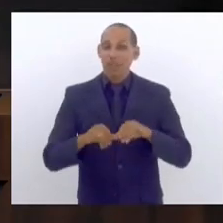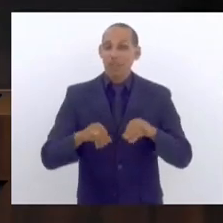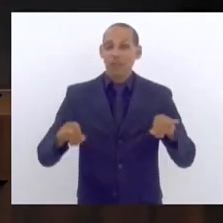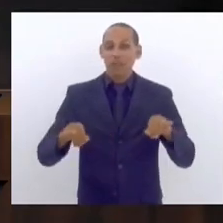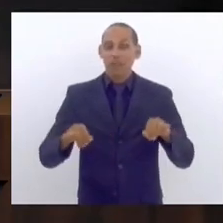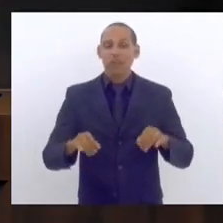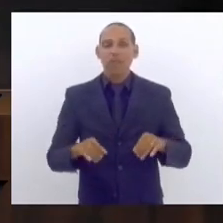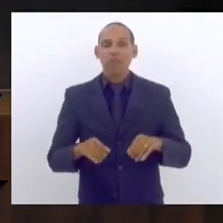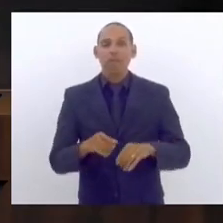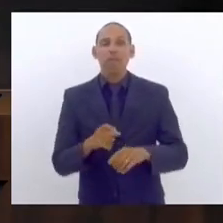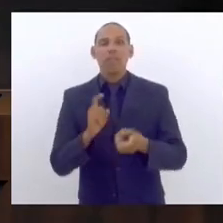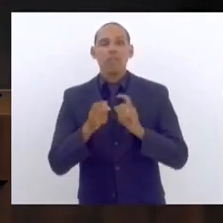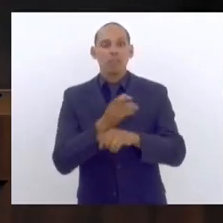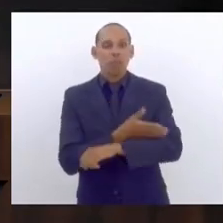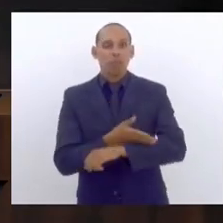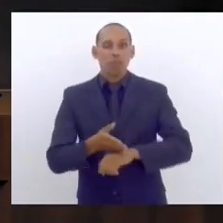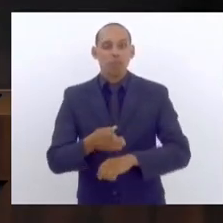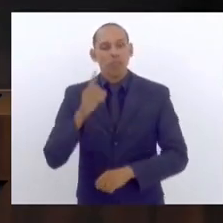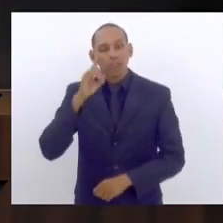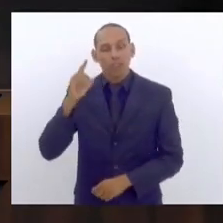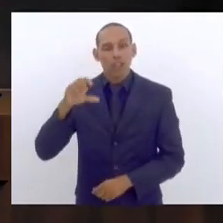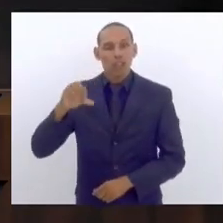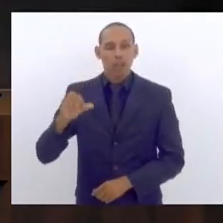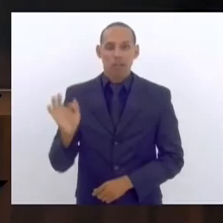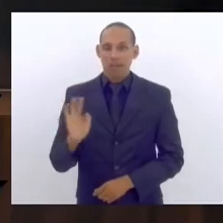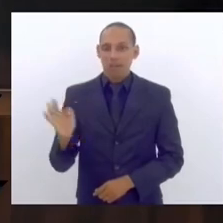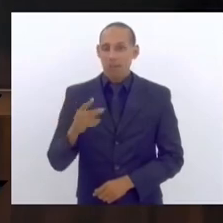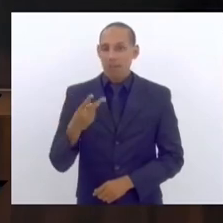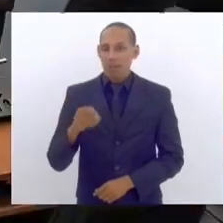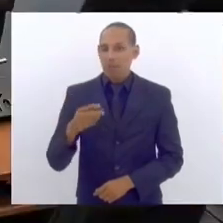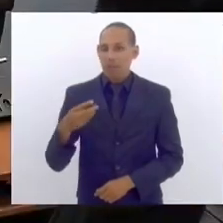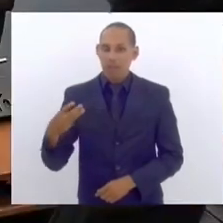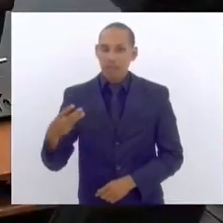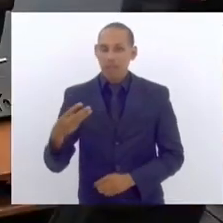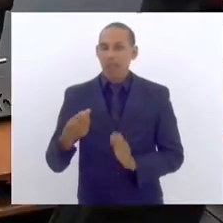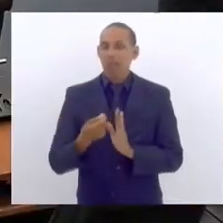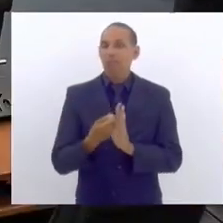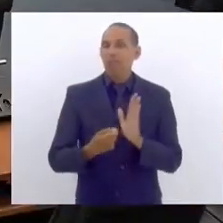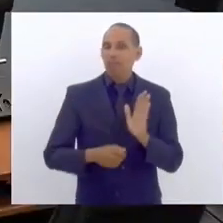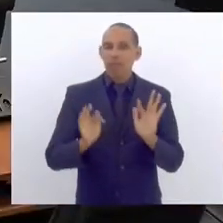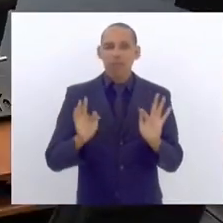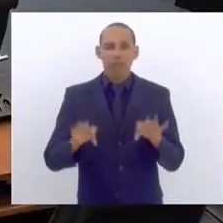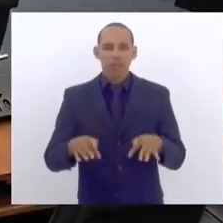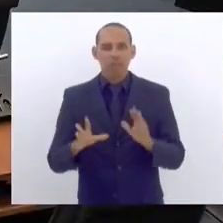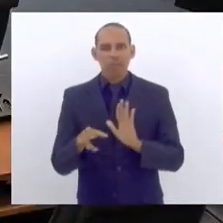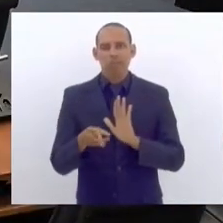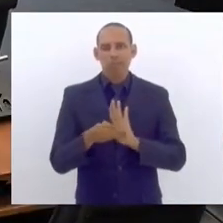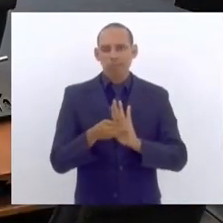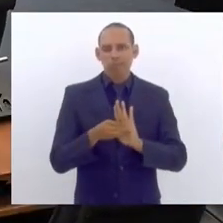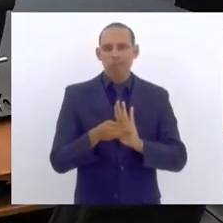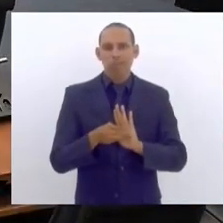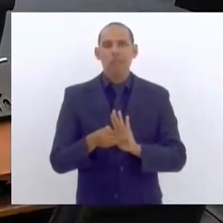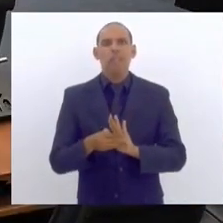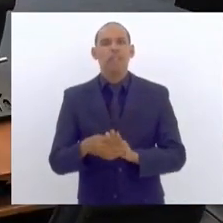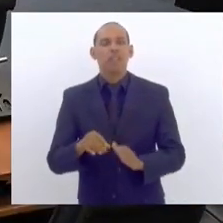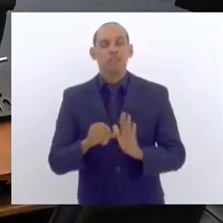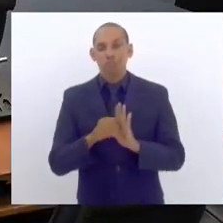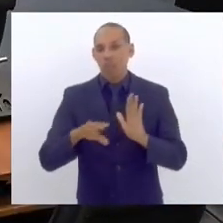Anuncio, sessão ordinária, dia 9 de fevereiro de 2023, redação final, assim emendada. Indicação legislativa número